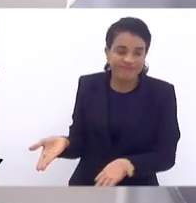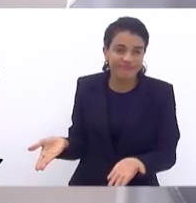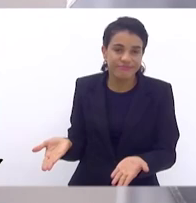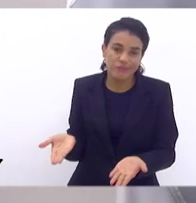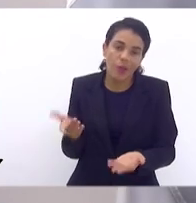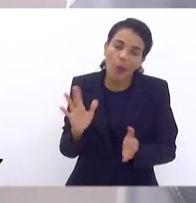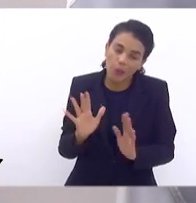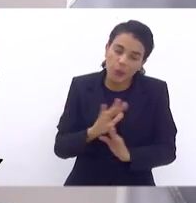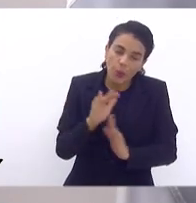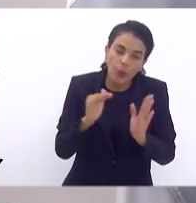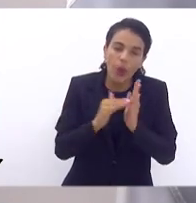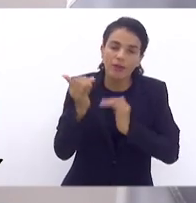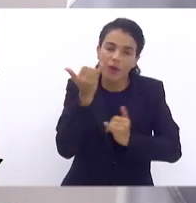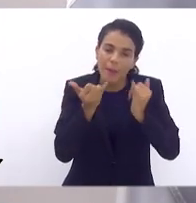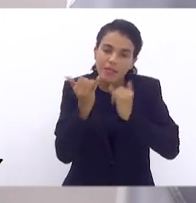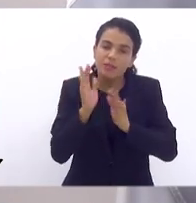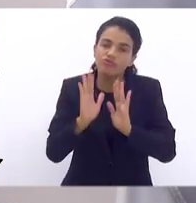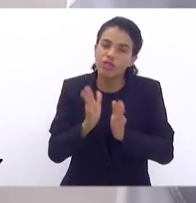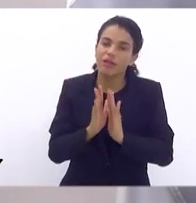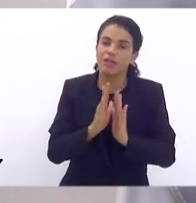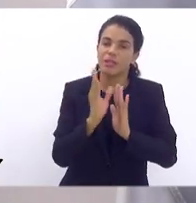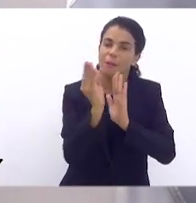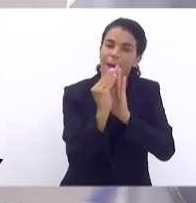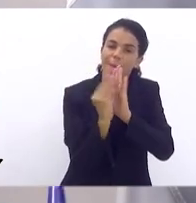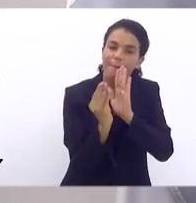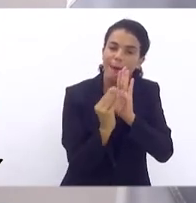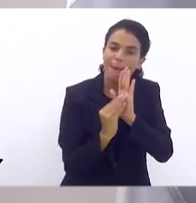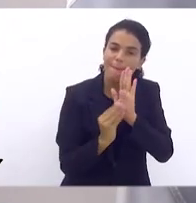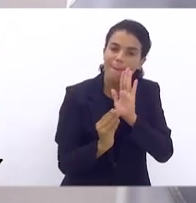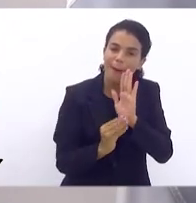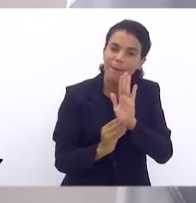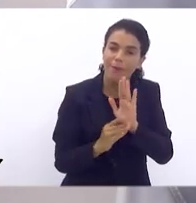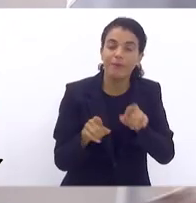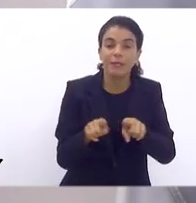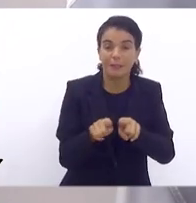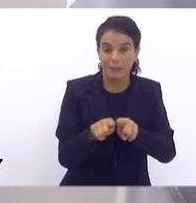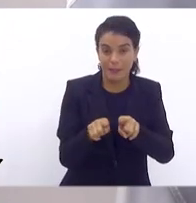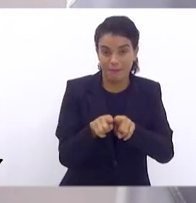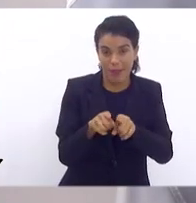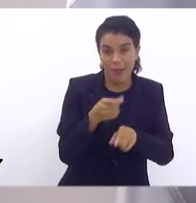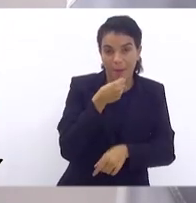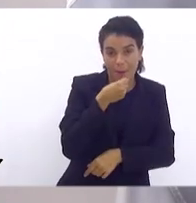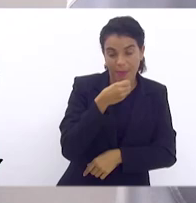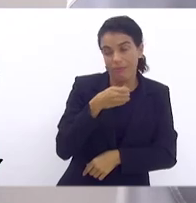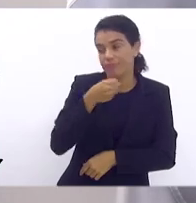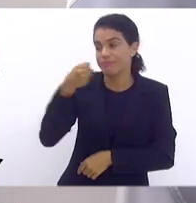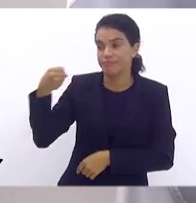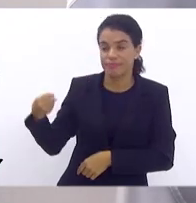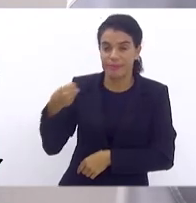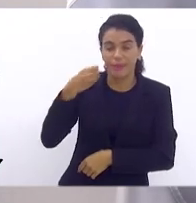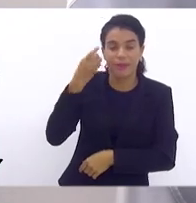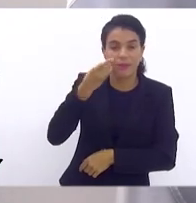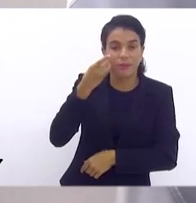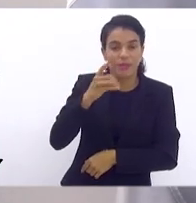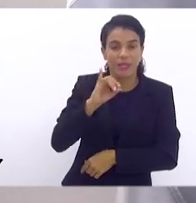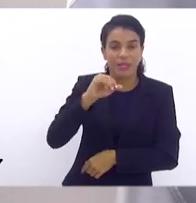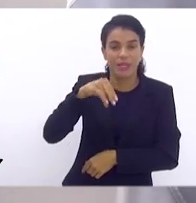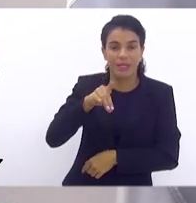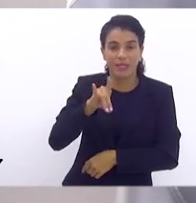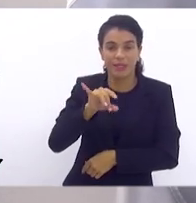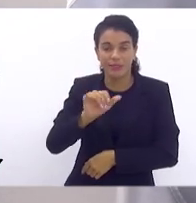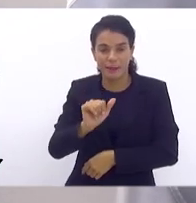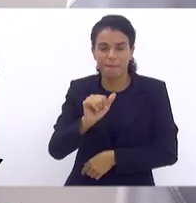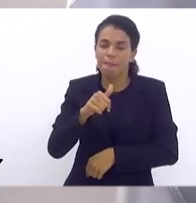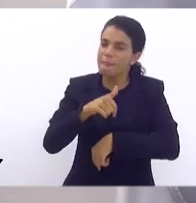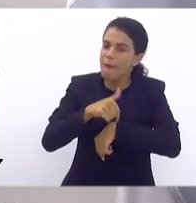coletado aqui pela CPI E aí eu vou fazer uma ponderação e vou passar para deputada índia é o seguinte num